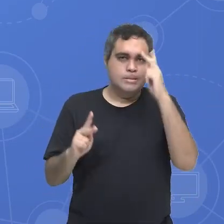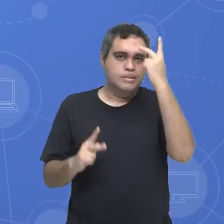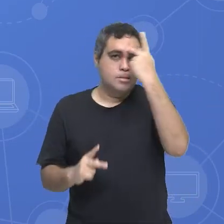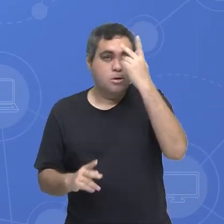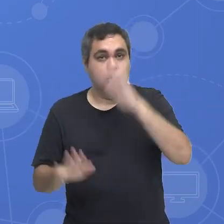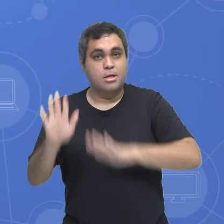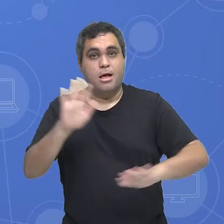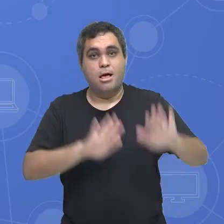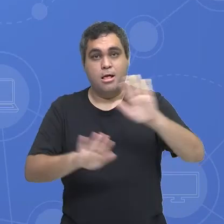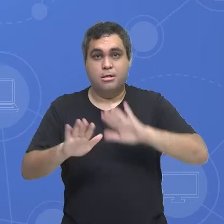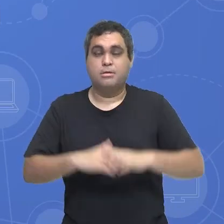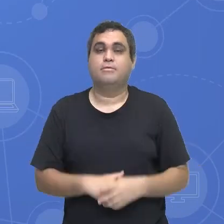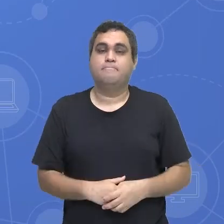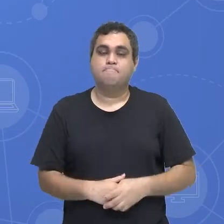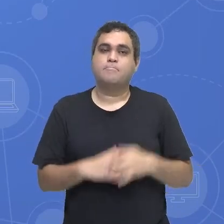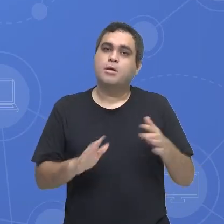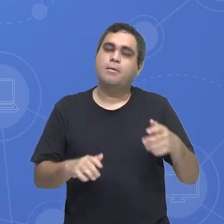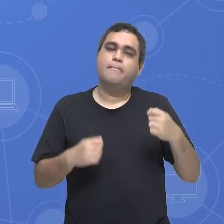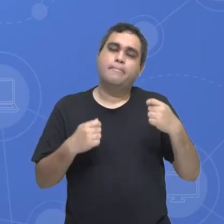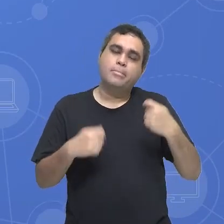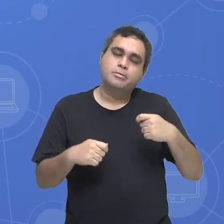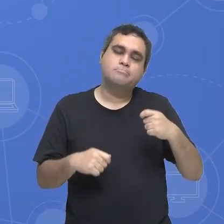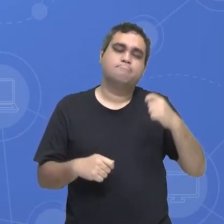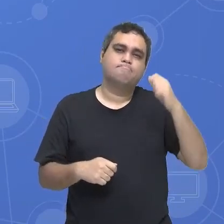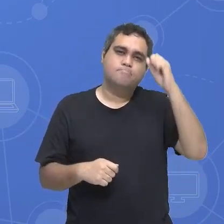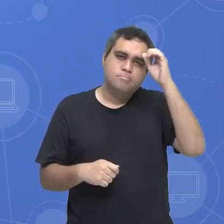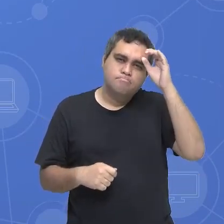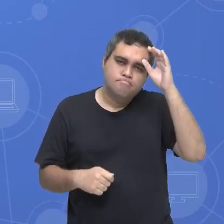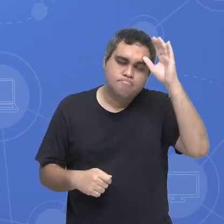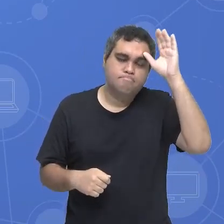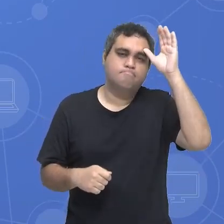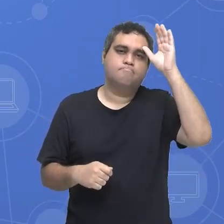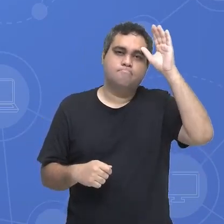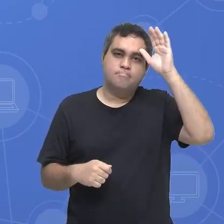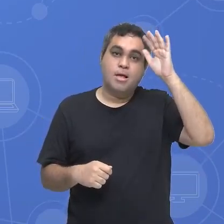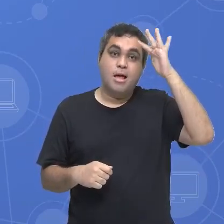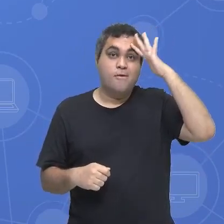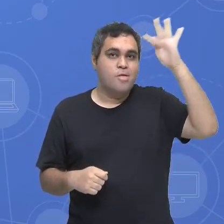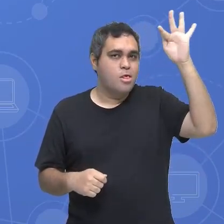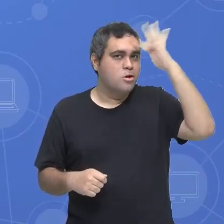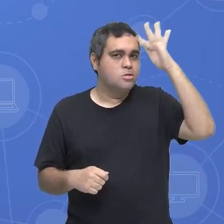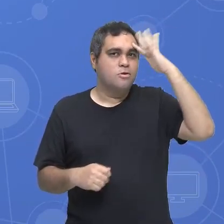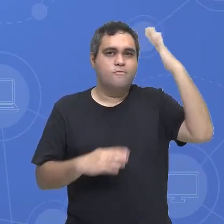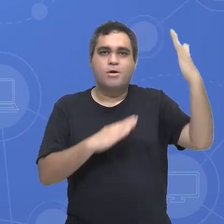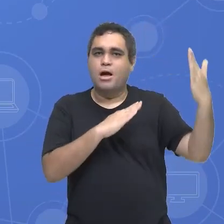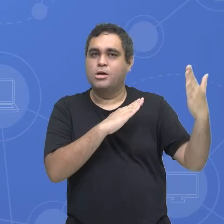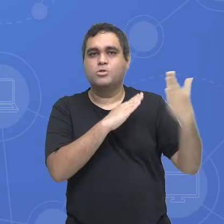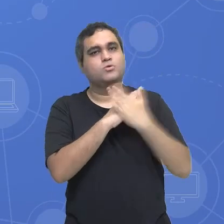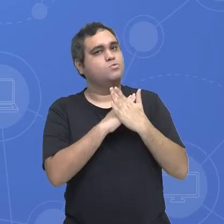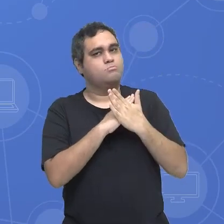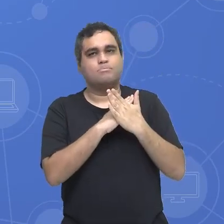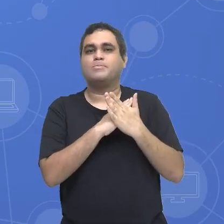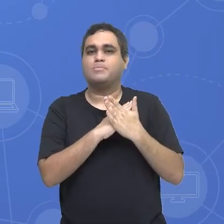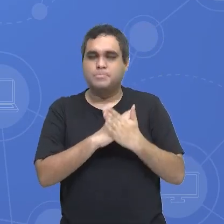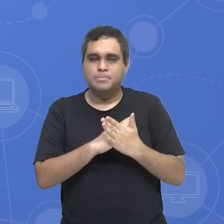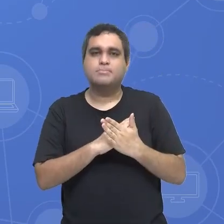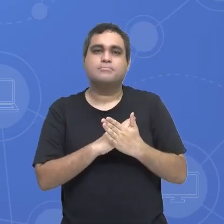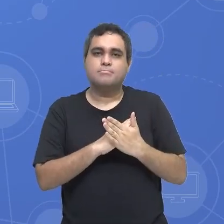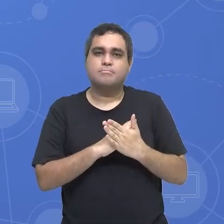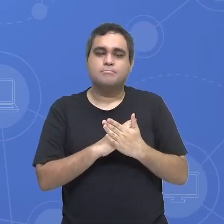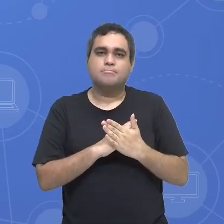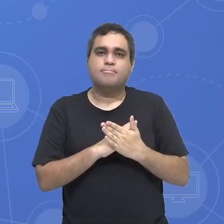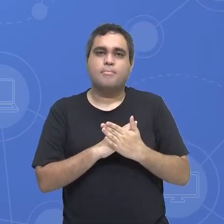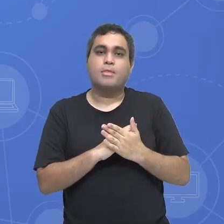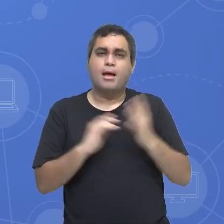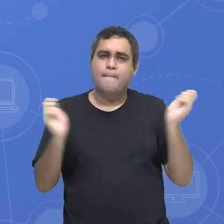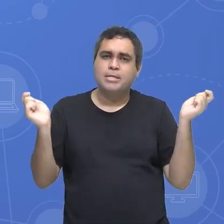cuidado. Daí a importância de um conhecimento cada vez mais profundo. E a filosofia, ela te ajuda a isso. A filosofia, ela traz para